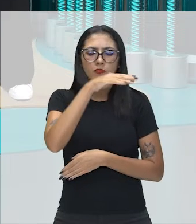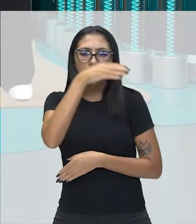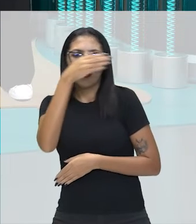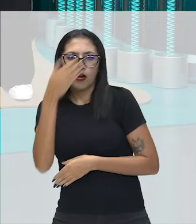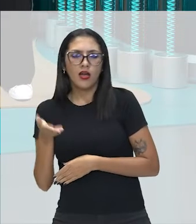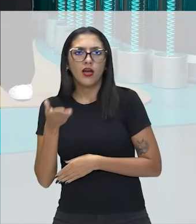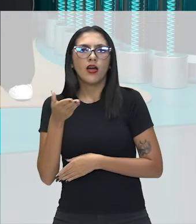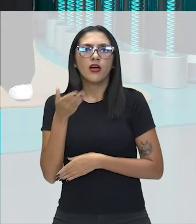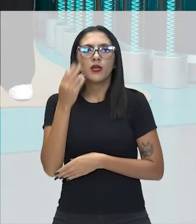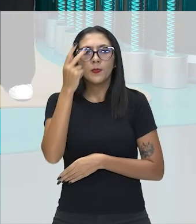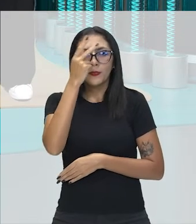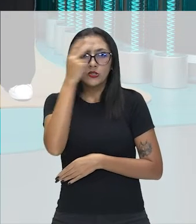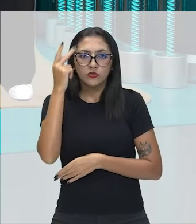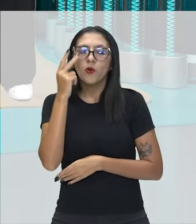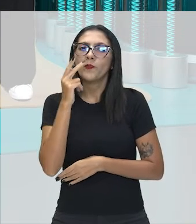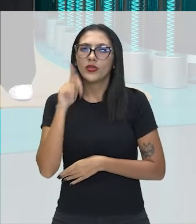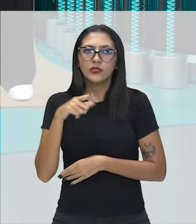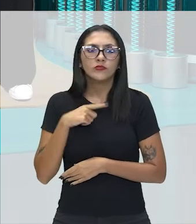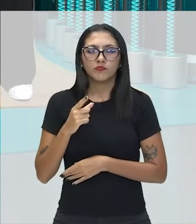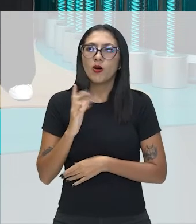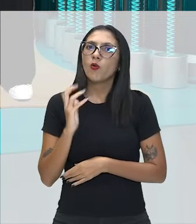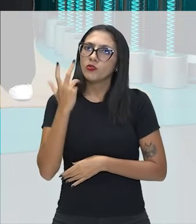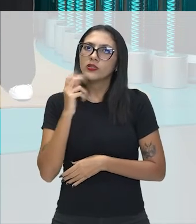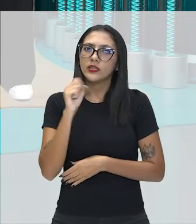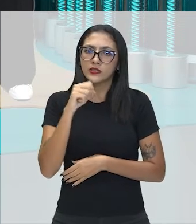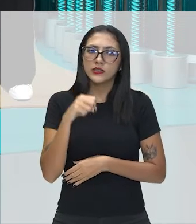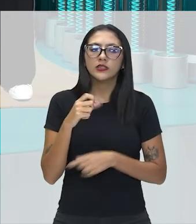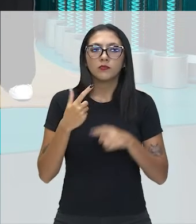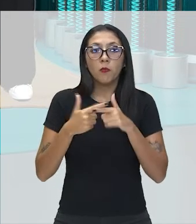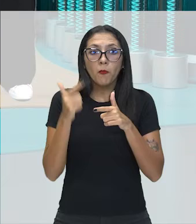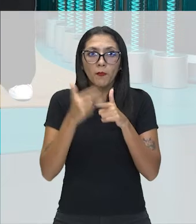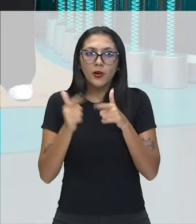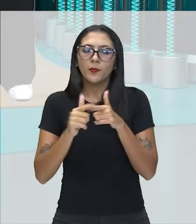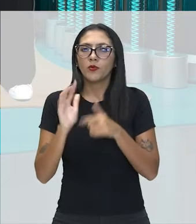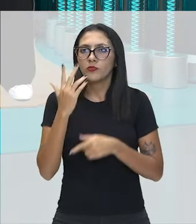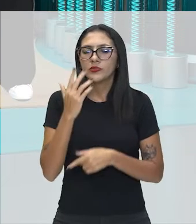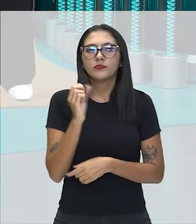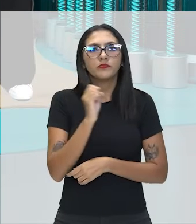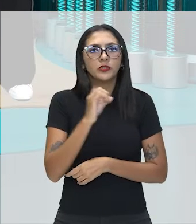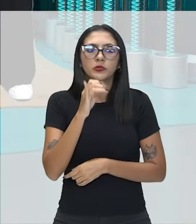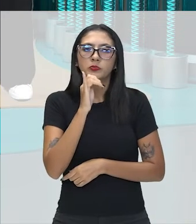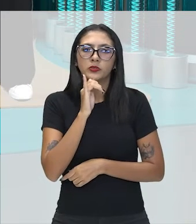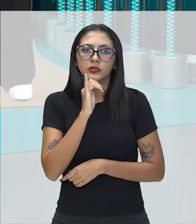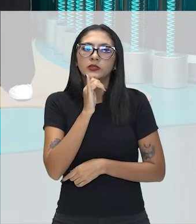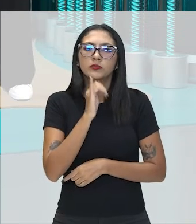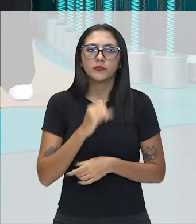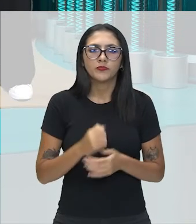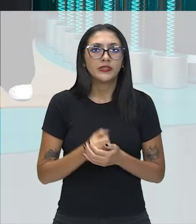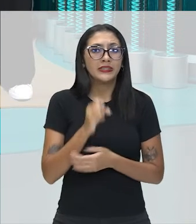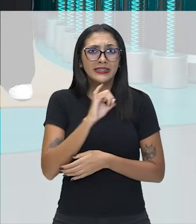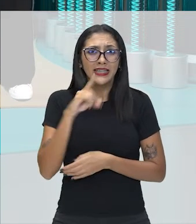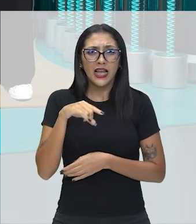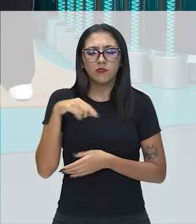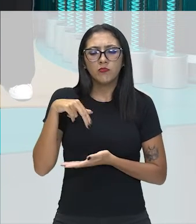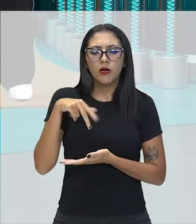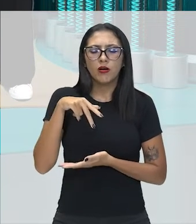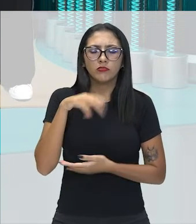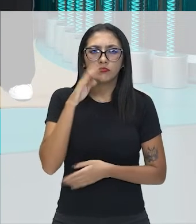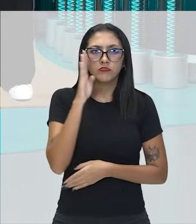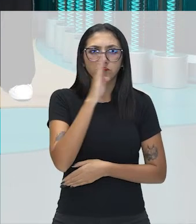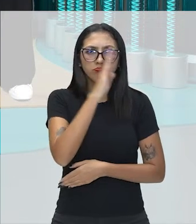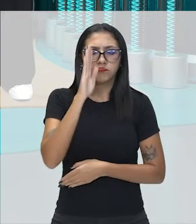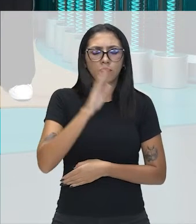crise, o que pode gerar traumas importantes. E se isso acontecer, você não remova a vítima e nem